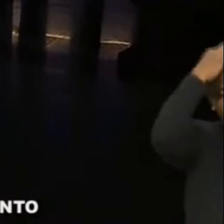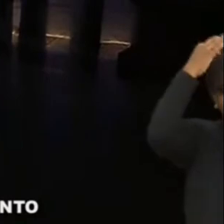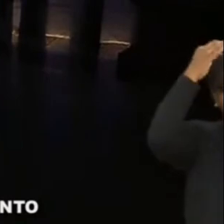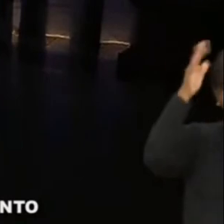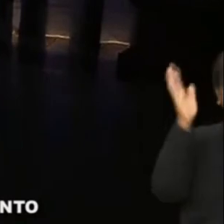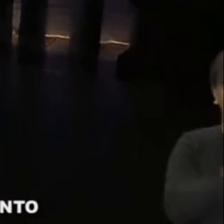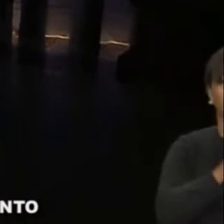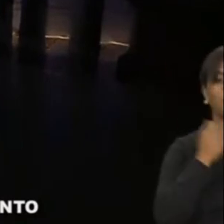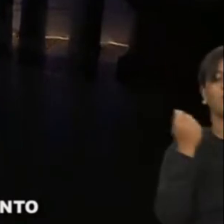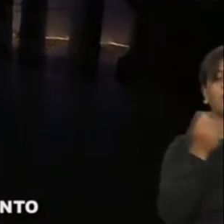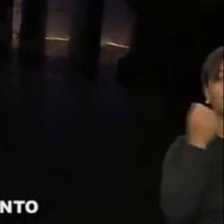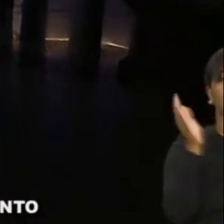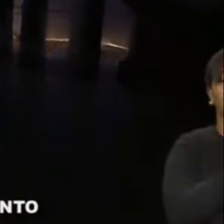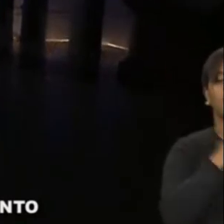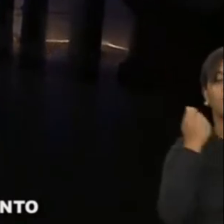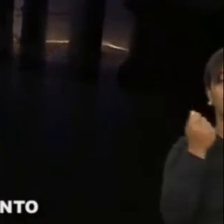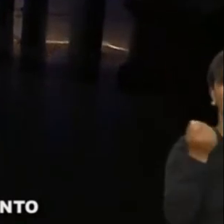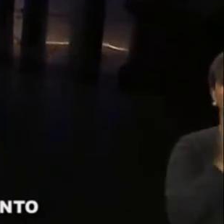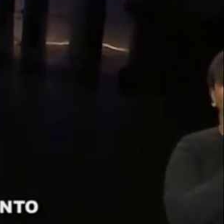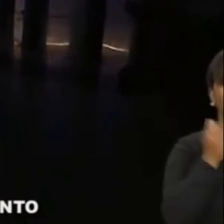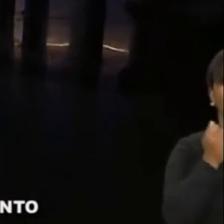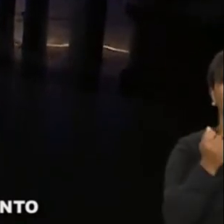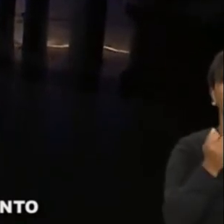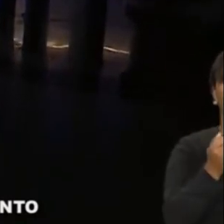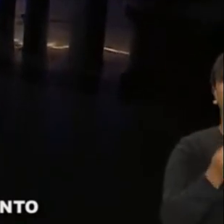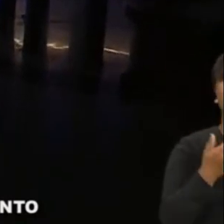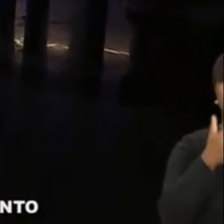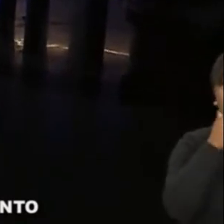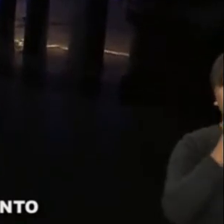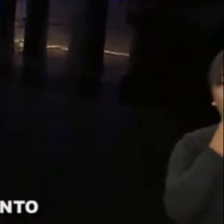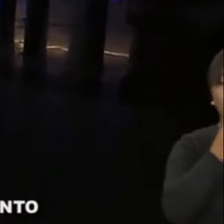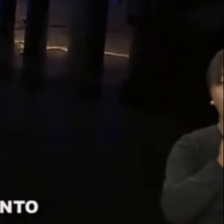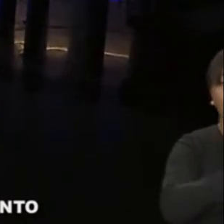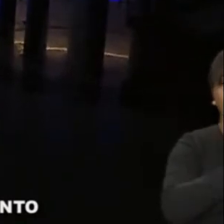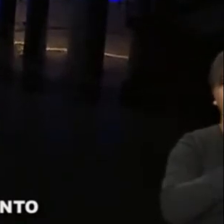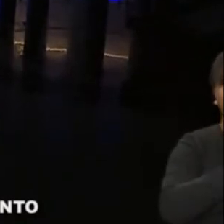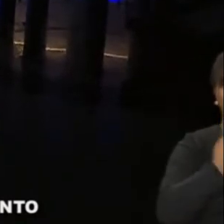Ah, minha amiga, meu amigo, se renda, se curve,